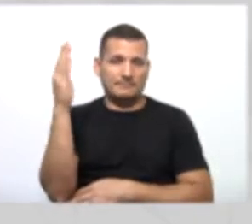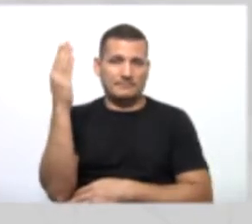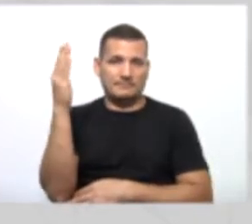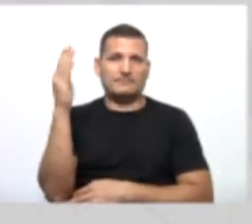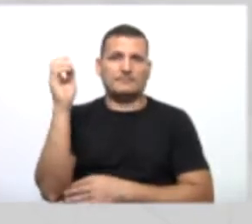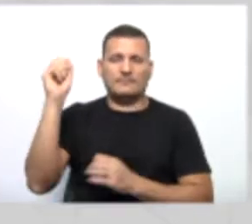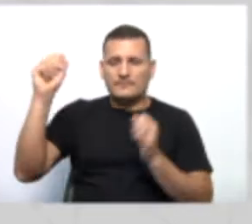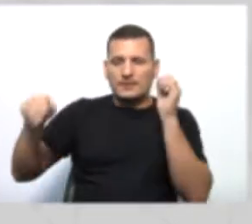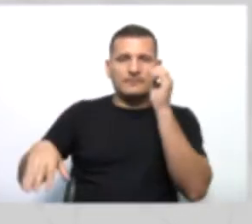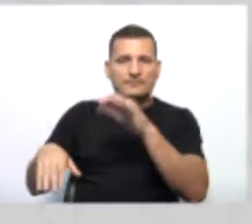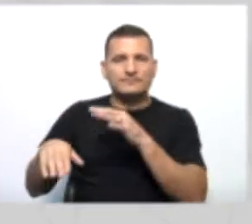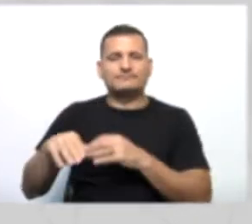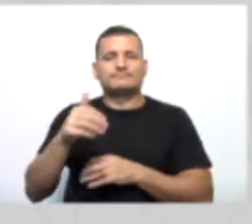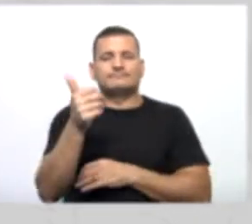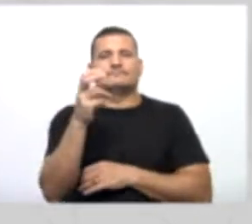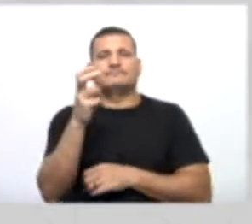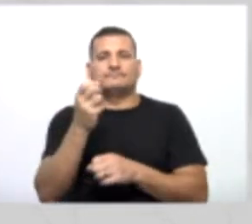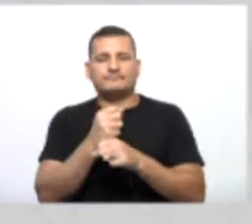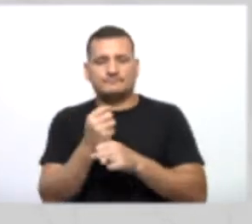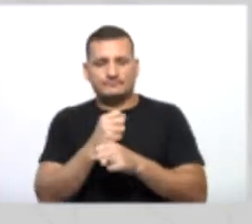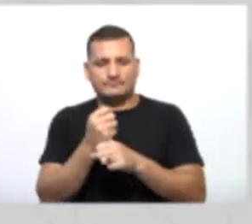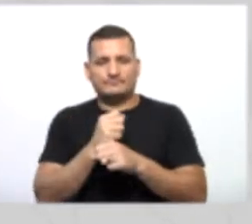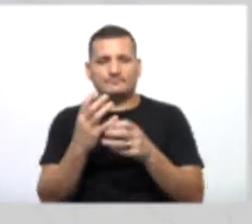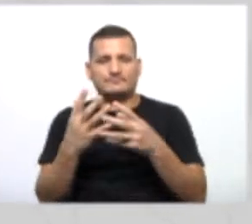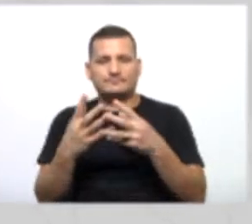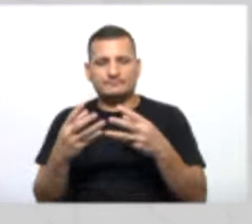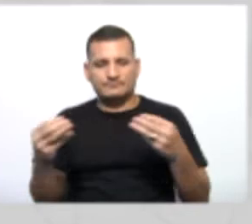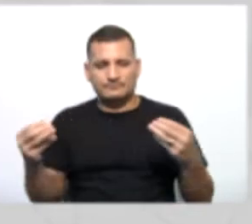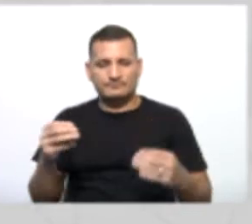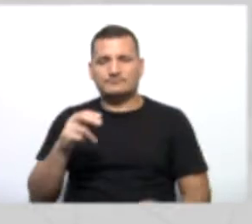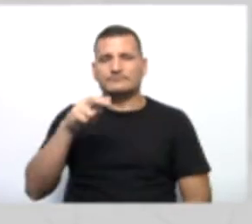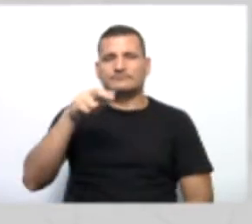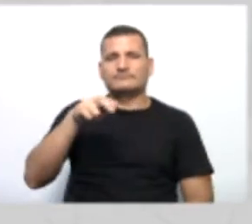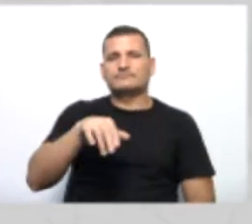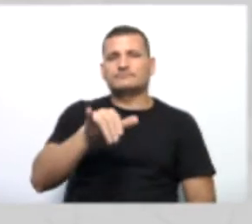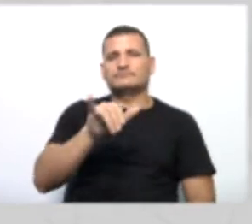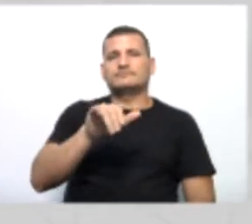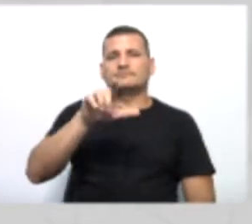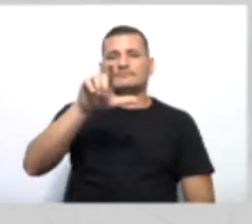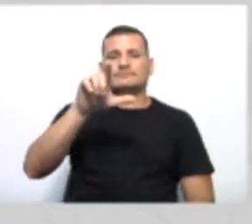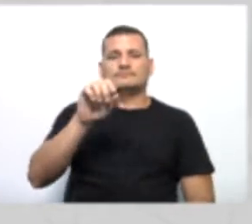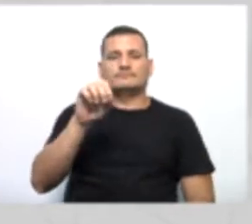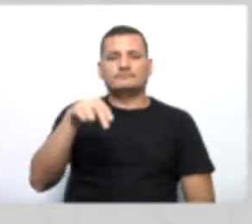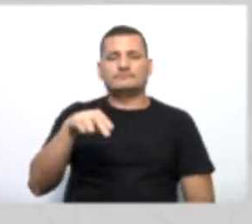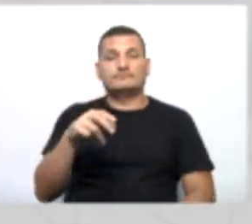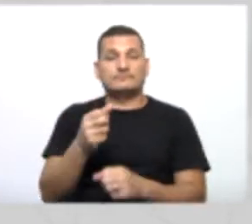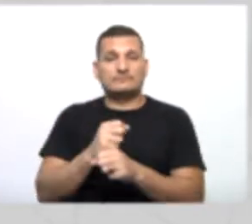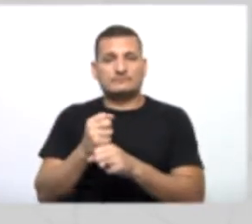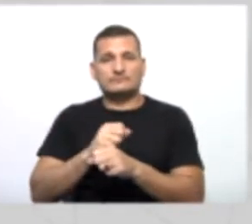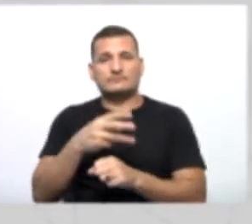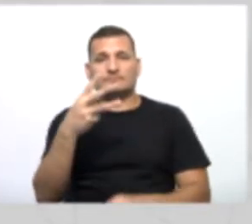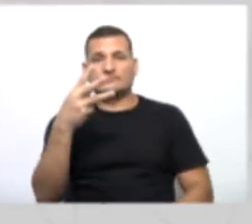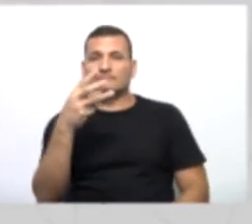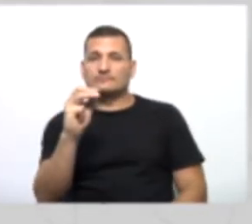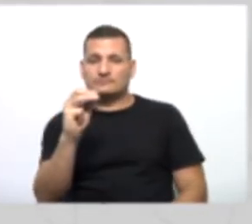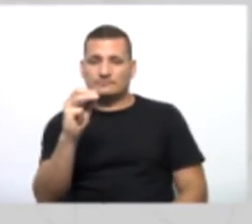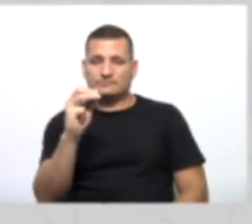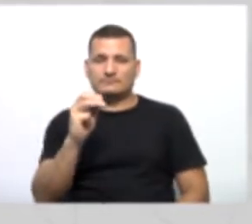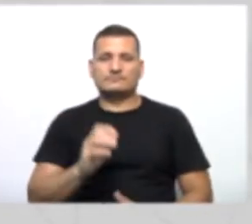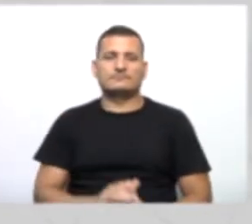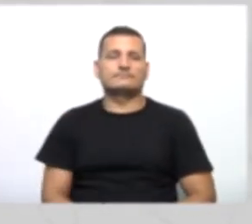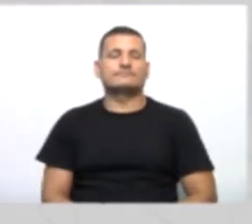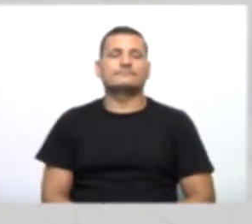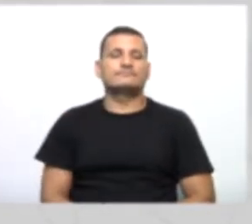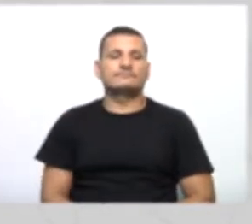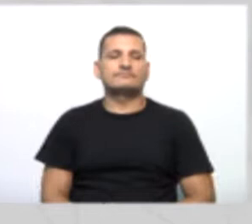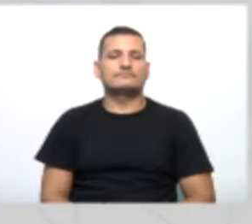natureza? 15 anos para se decompor. O nylon, mais de 30 anos para sumir. Tem mais?